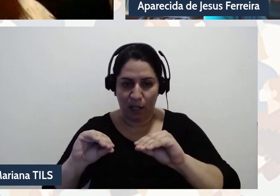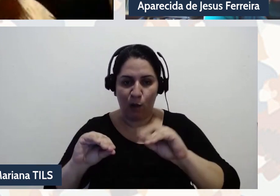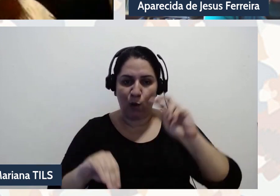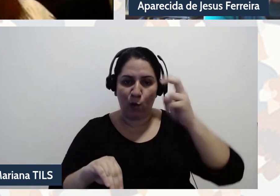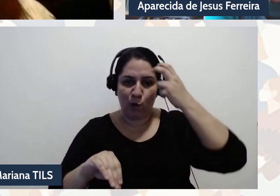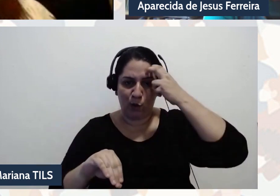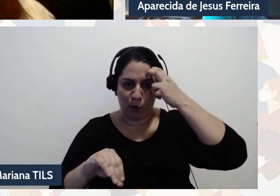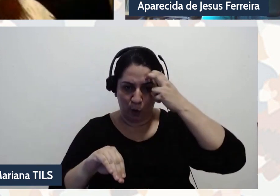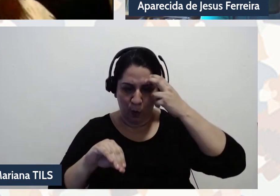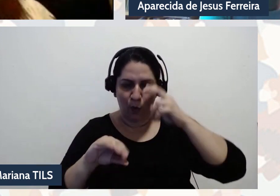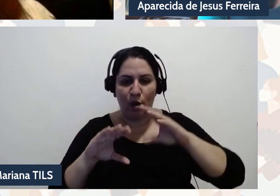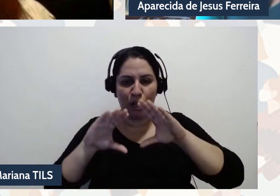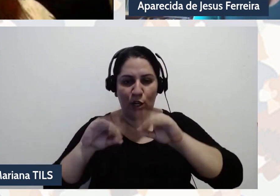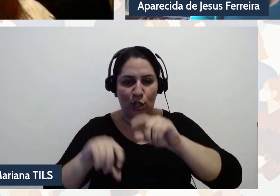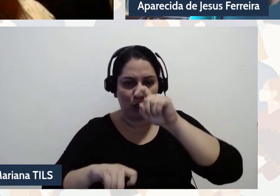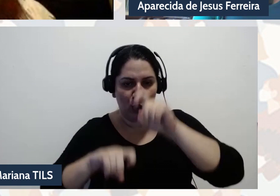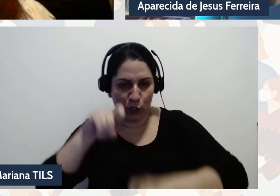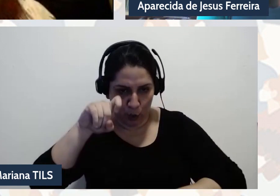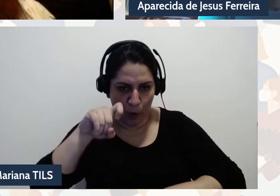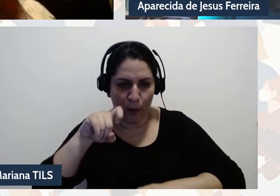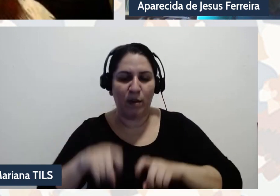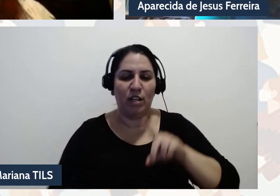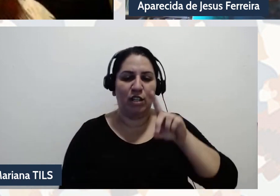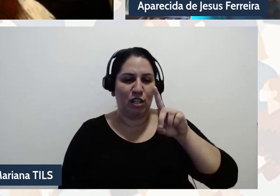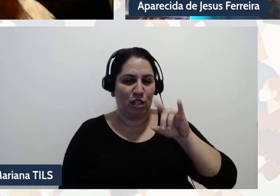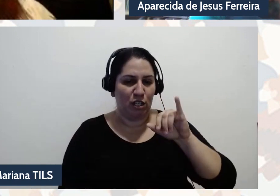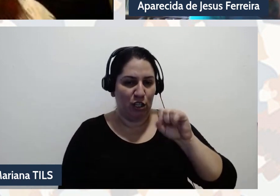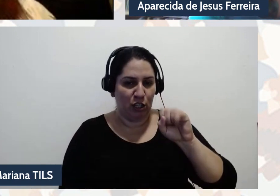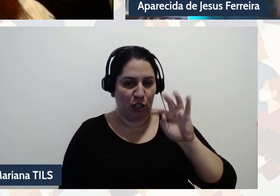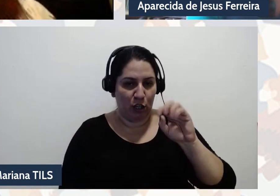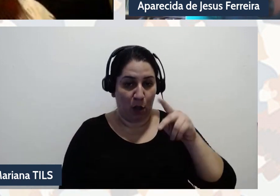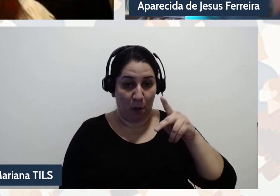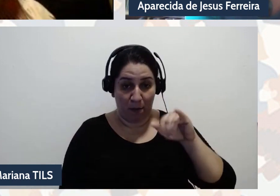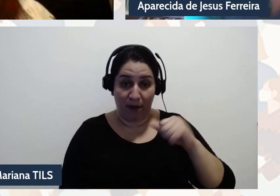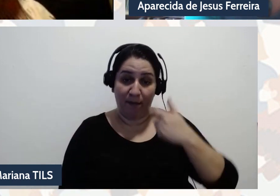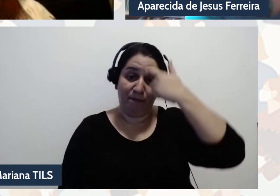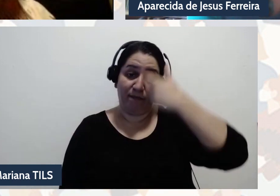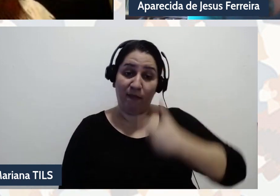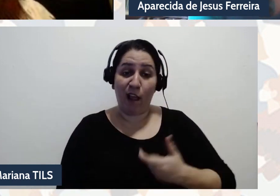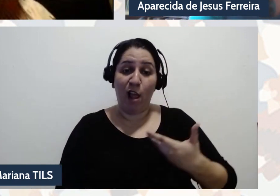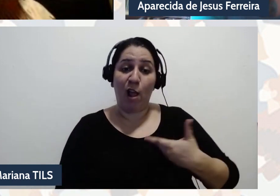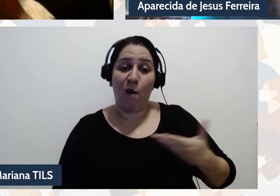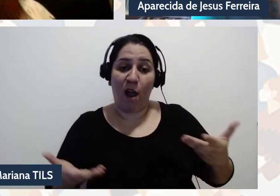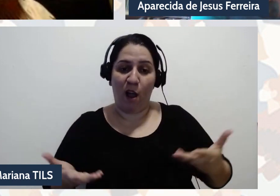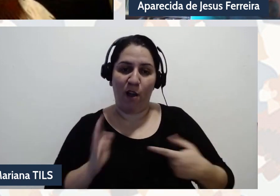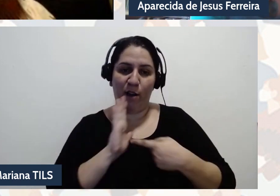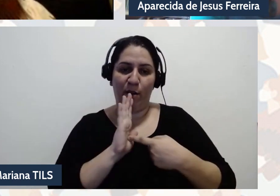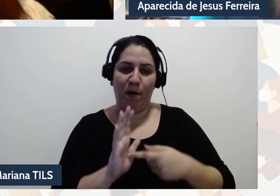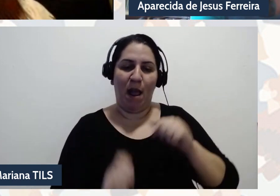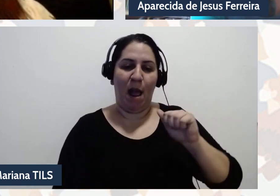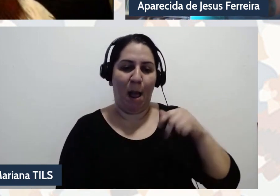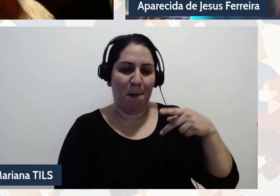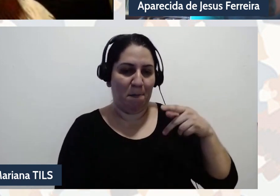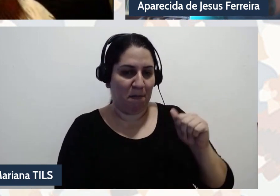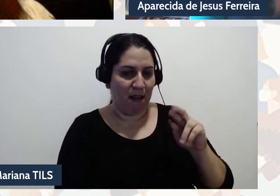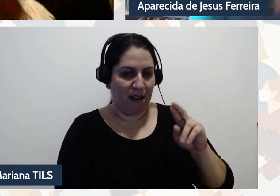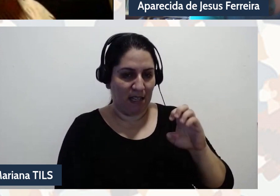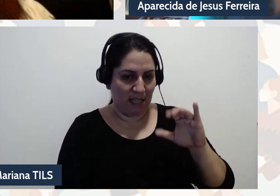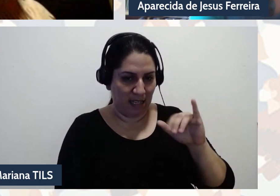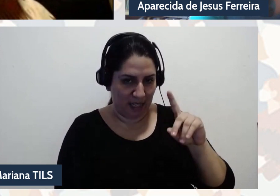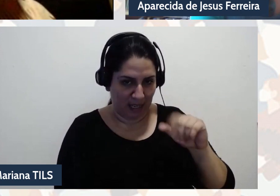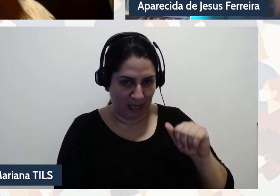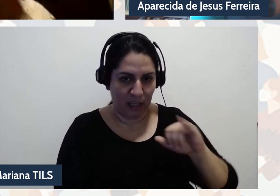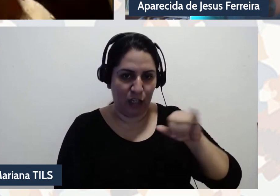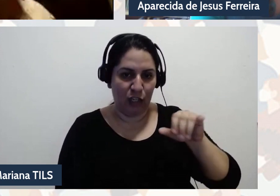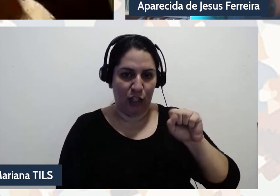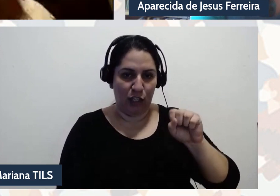e distopias. Meu nome é Aparecida de Jesus Ferreira, eu sou professora da Universidade